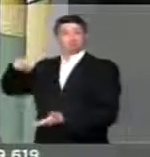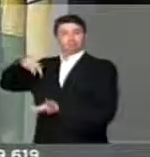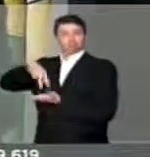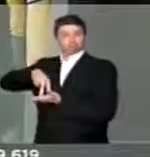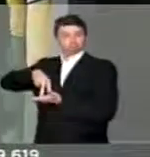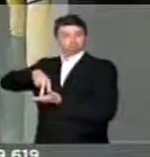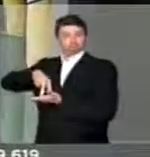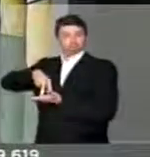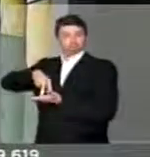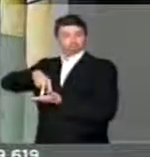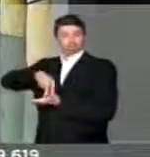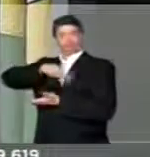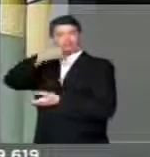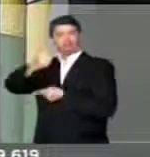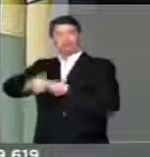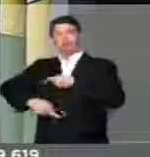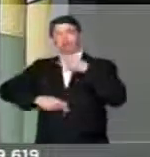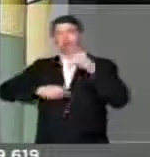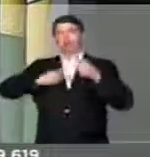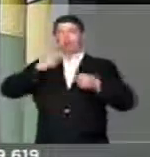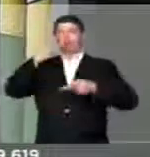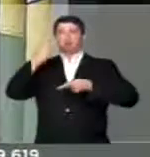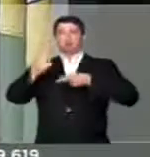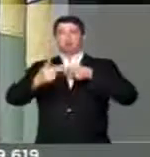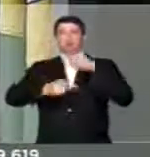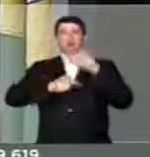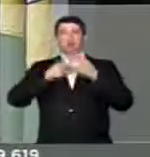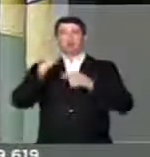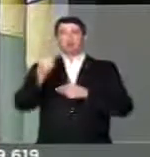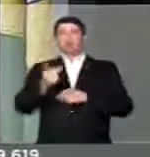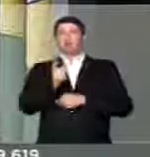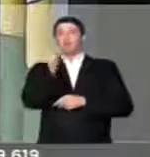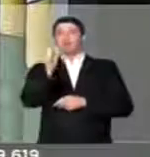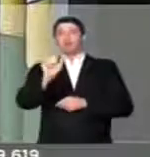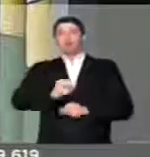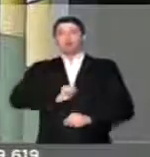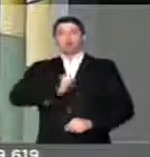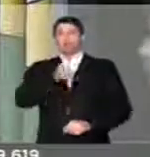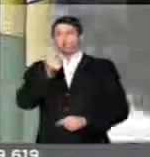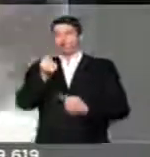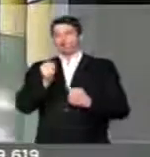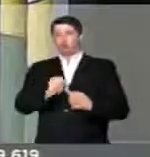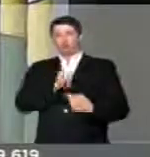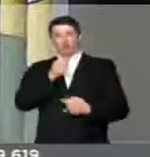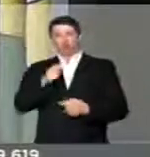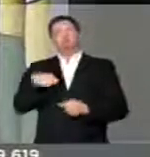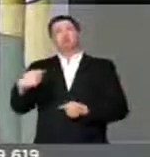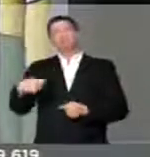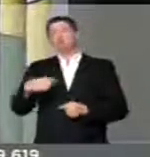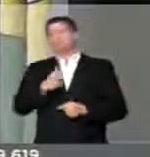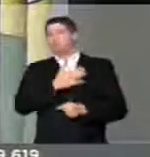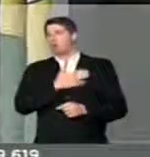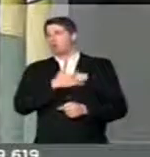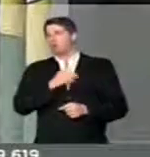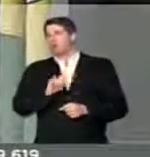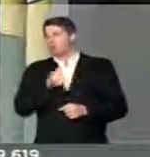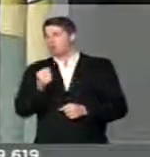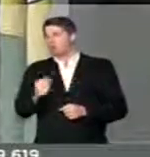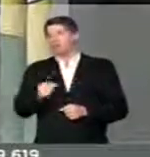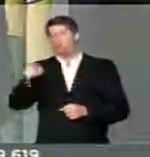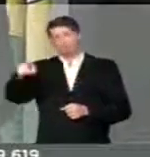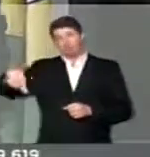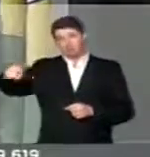tribuna e falou muito da palavra ódio. Quem tem ódio no coração